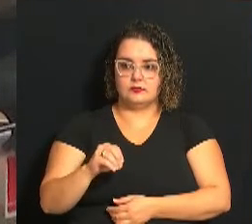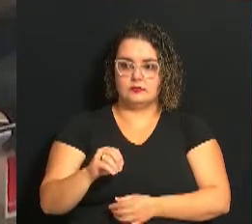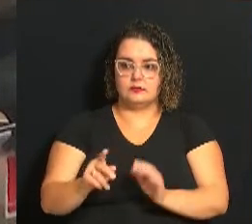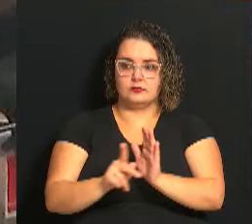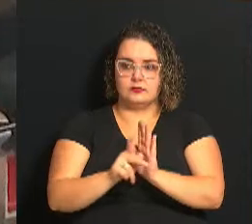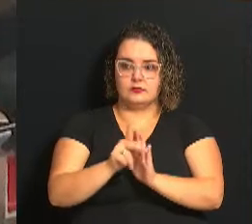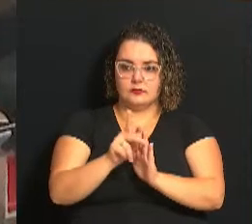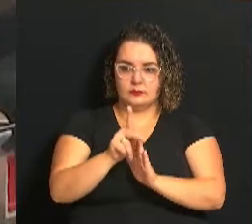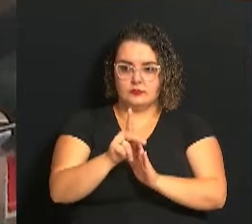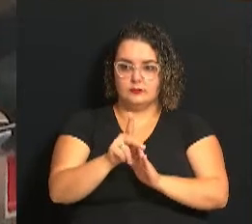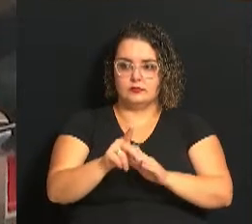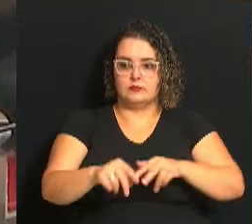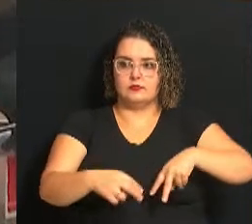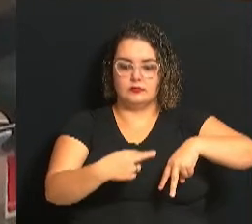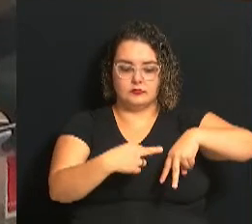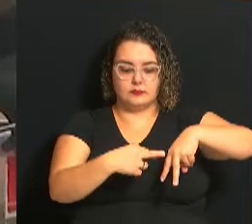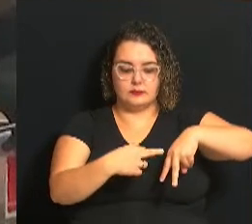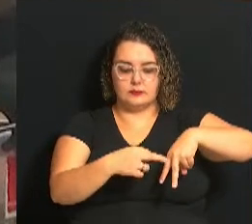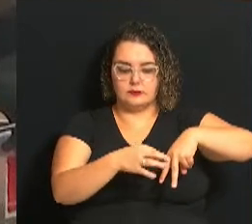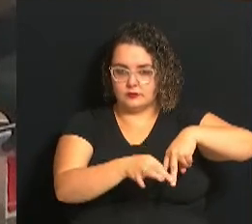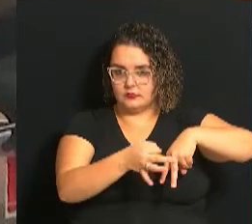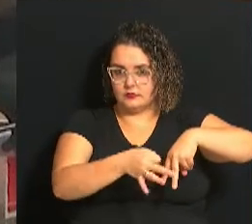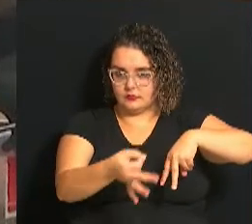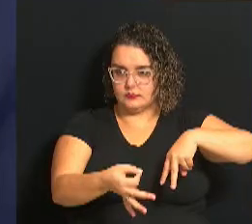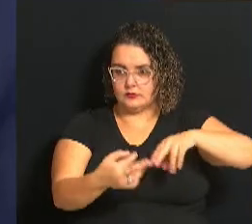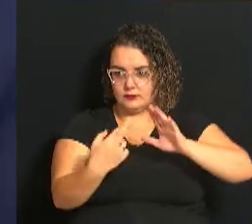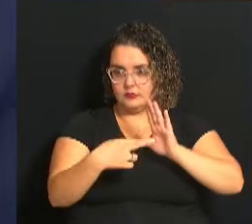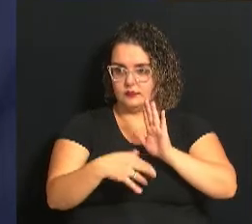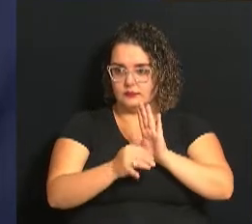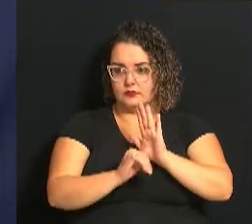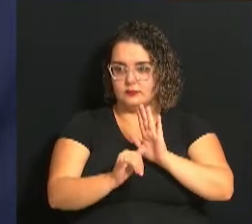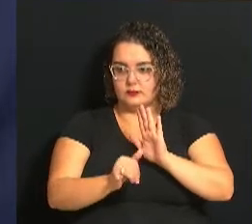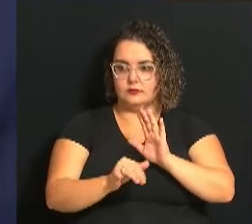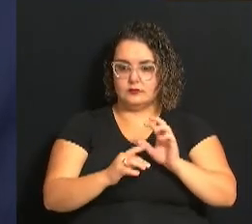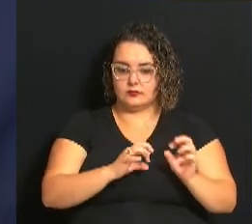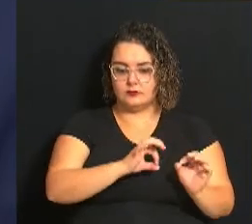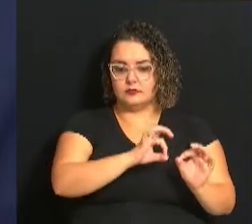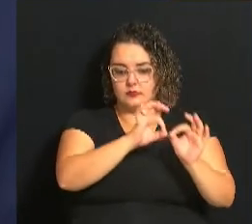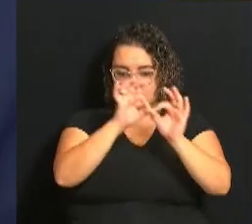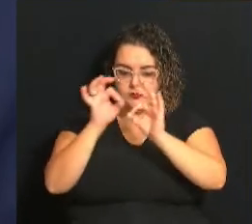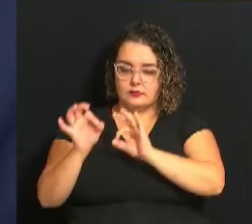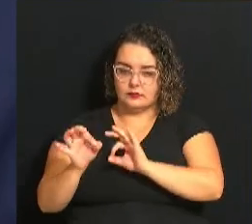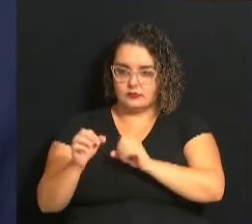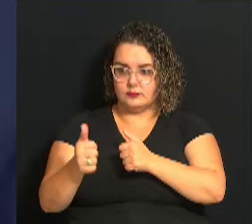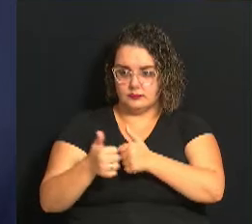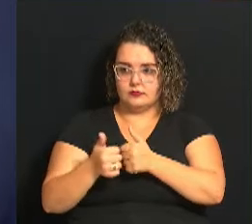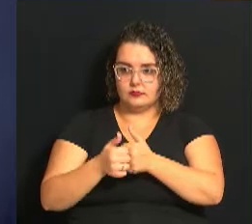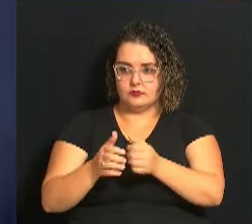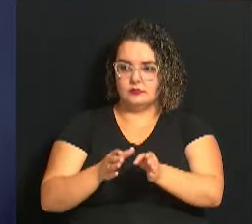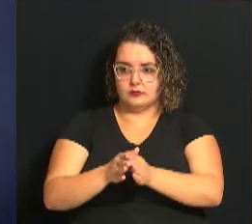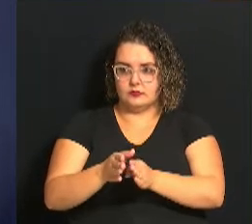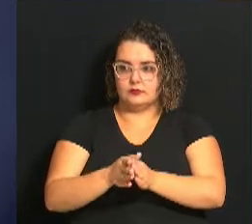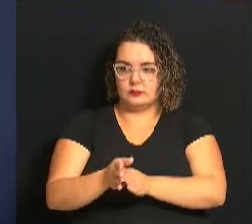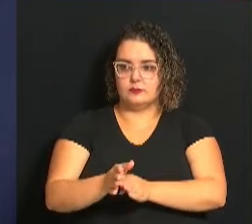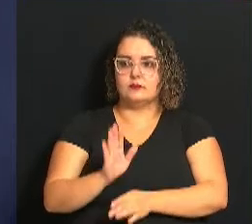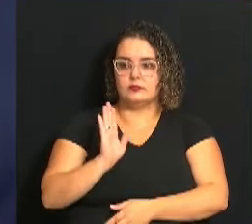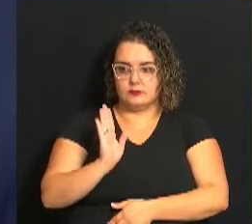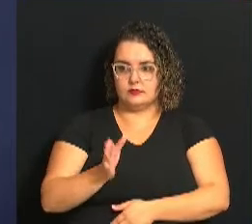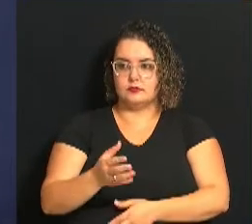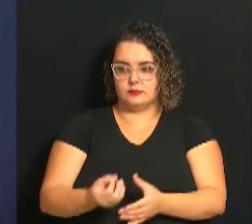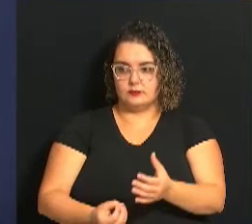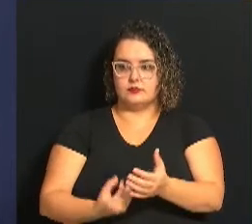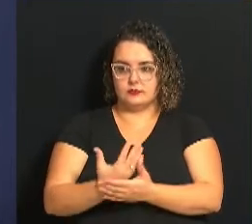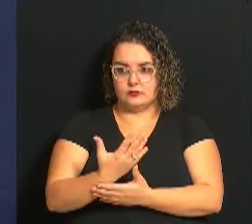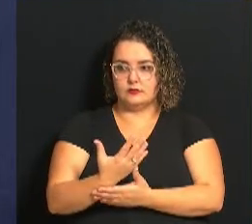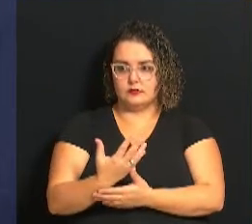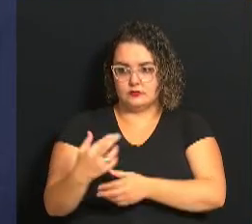conselho aqui na Câmara. Então, a gente está acompanhando o Rodrigo de perto. O conselho já foi formado, está na fase de consultar